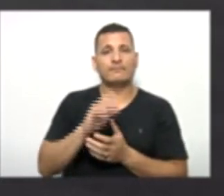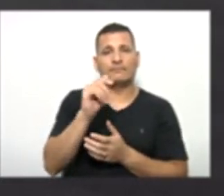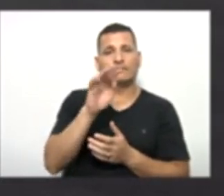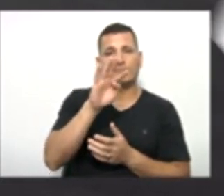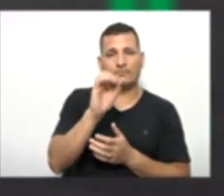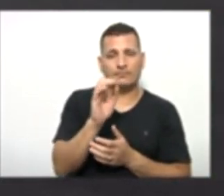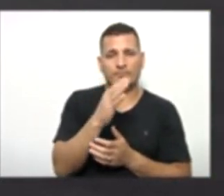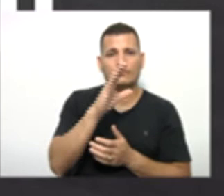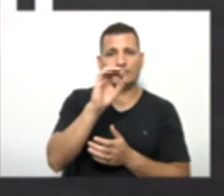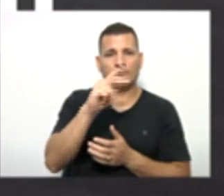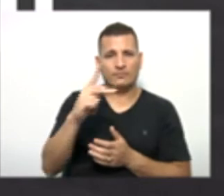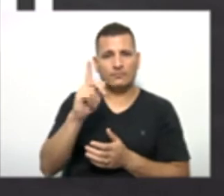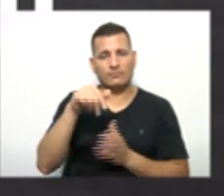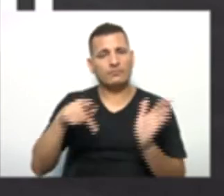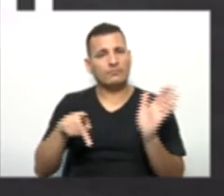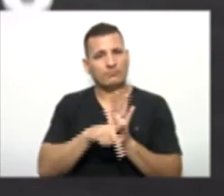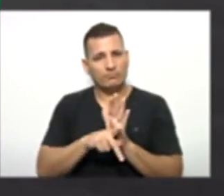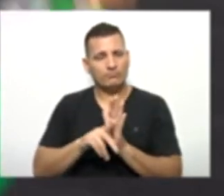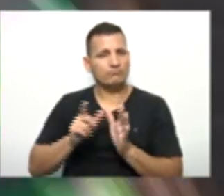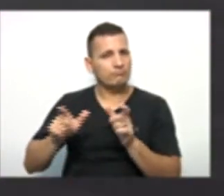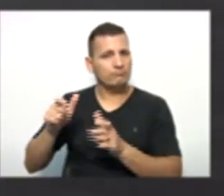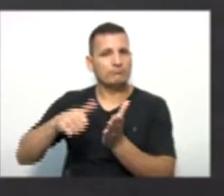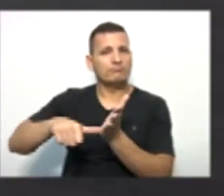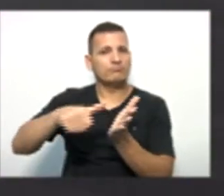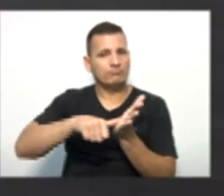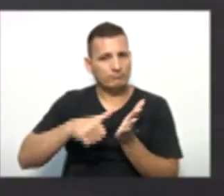são realizados pelos cooperados.